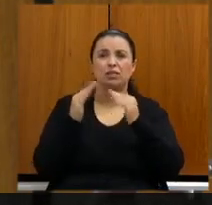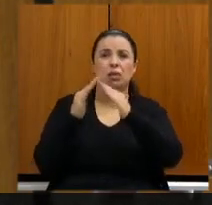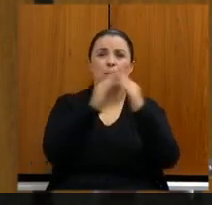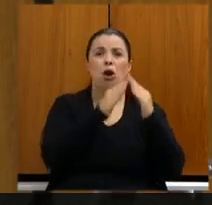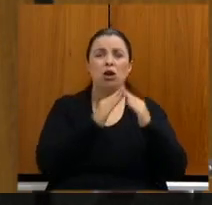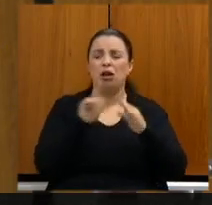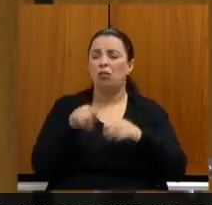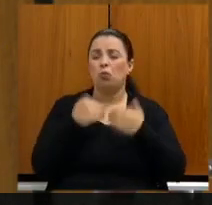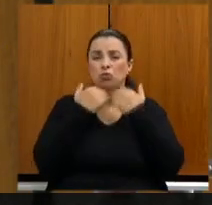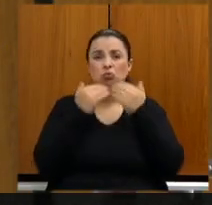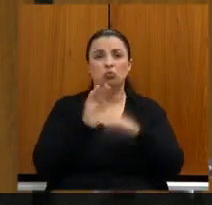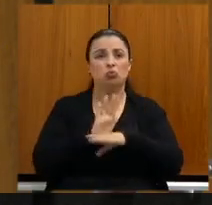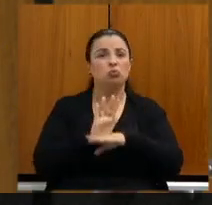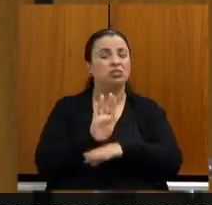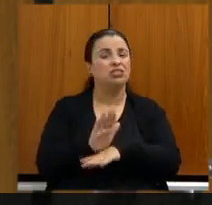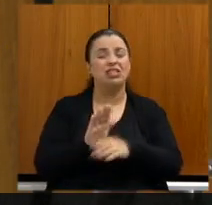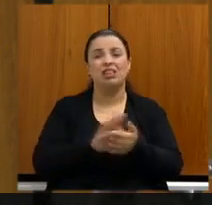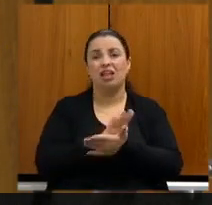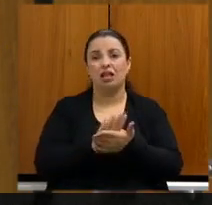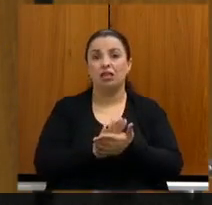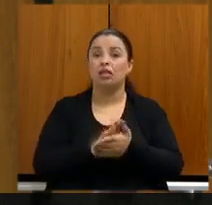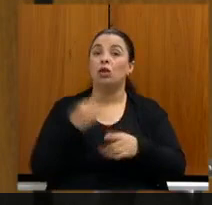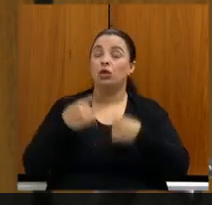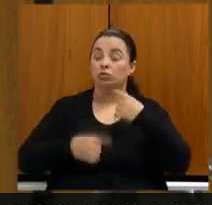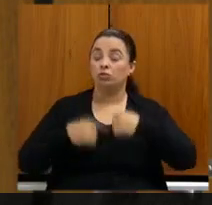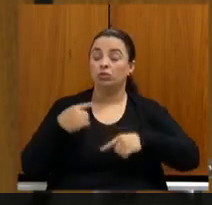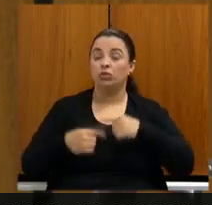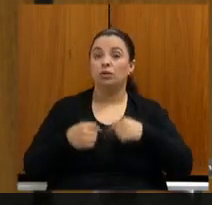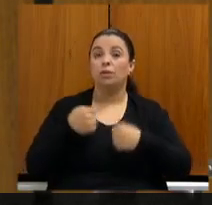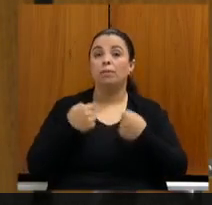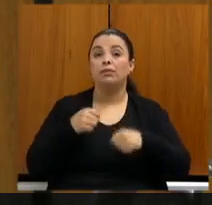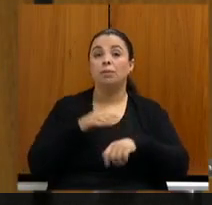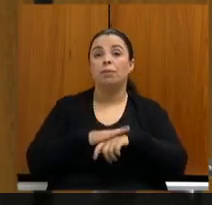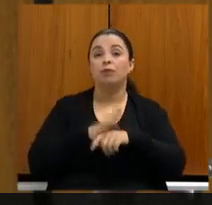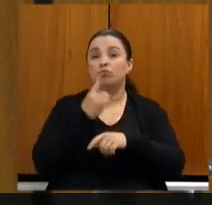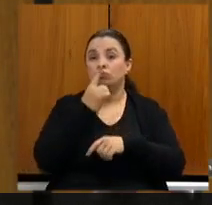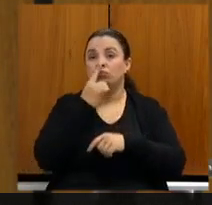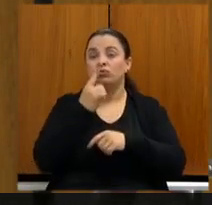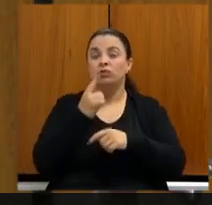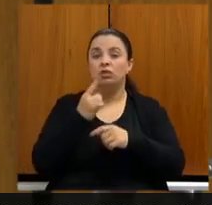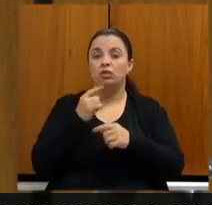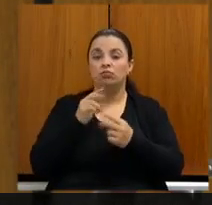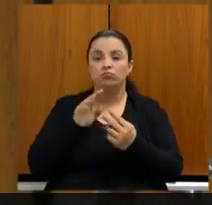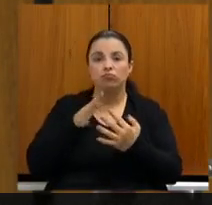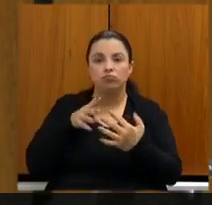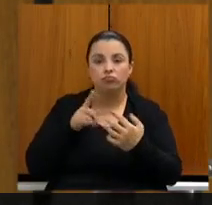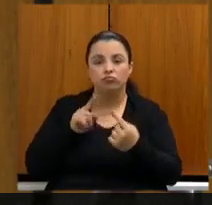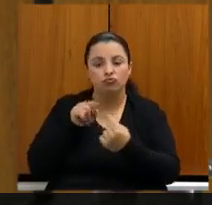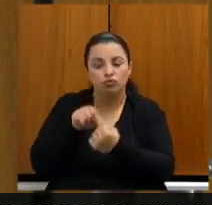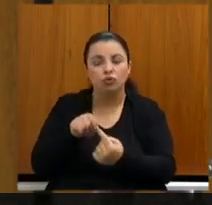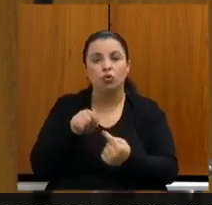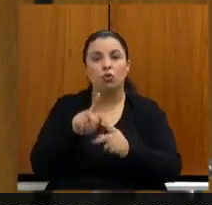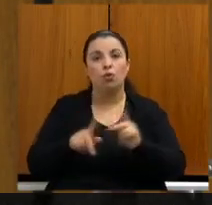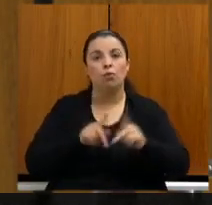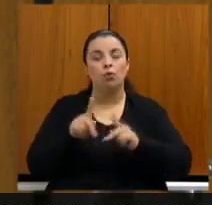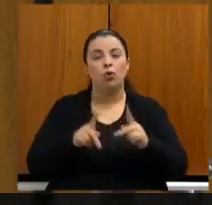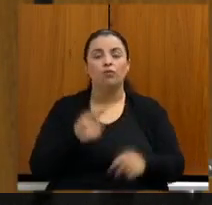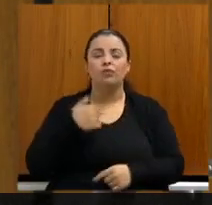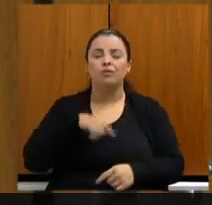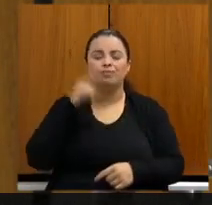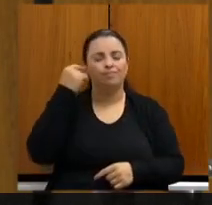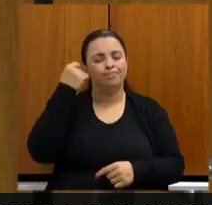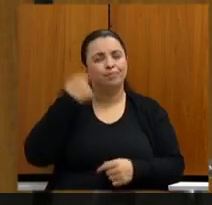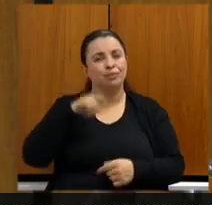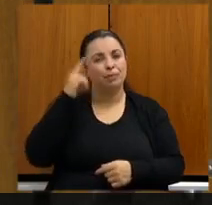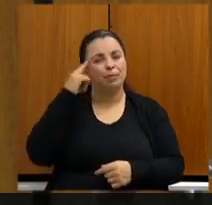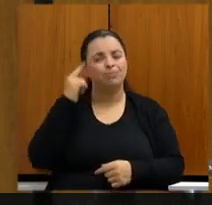políticas precisa ser construído cada vez mais com povo mas na base e que a gente precisa não sei é questionar